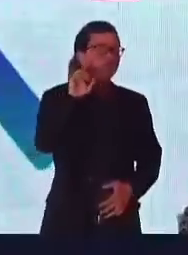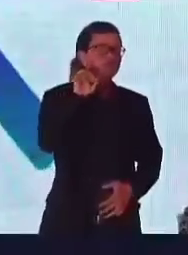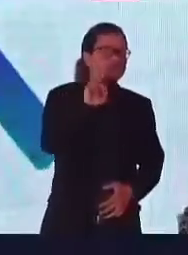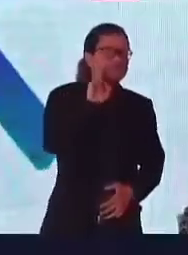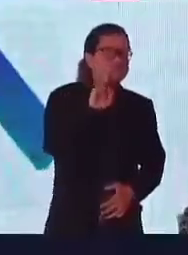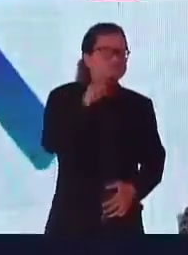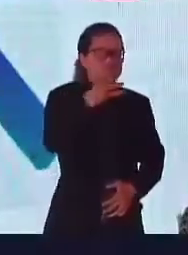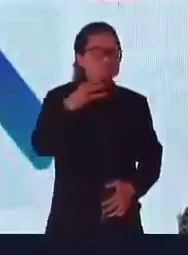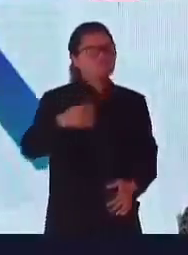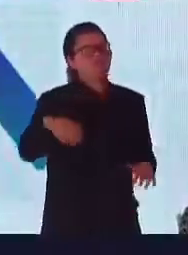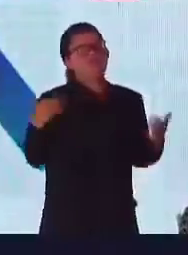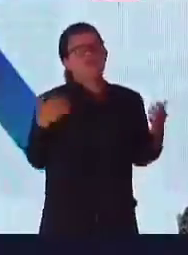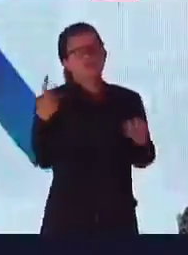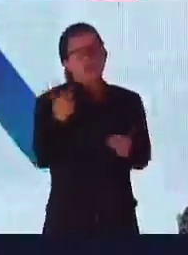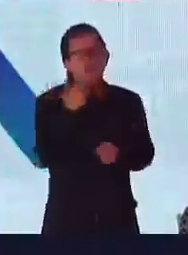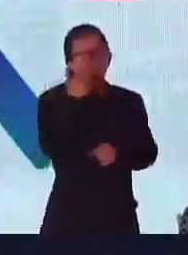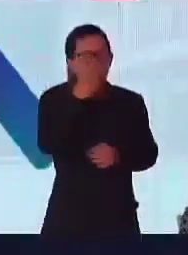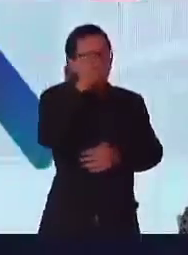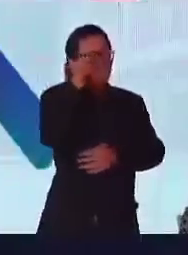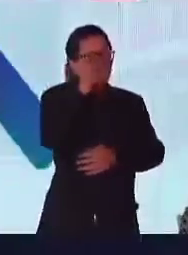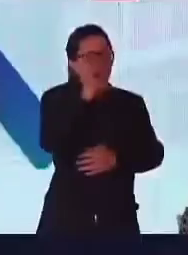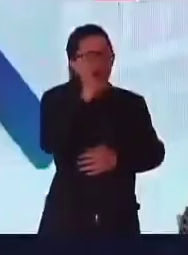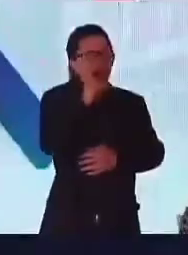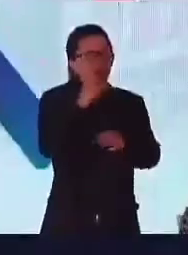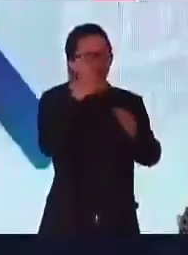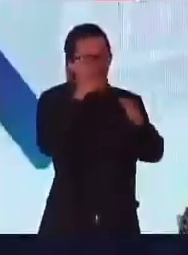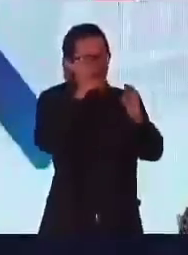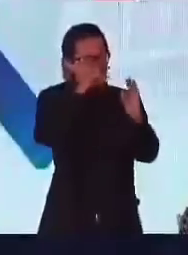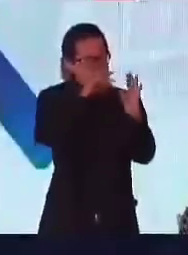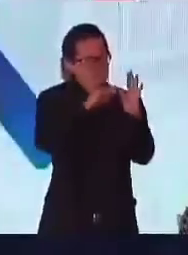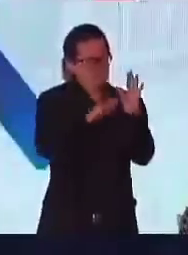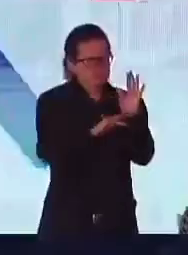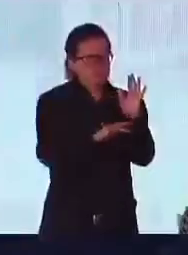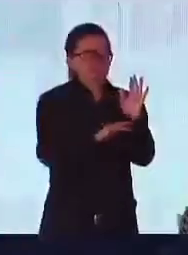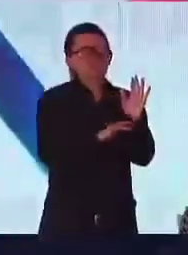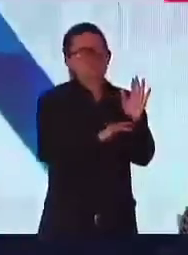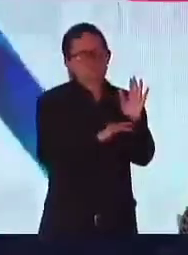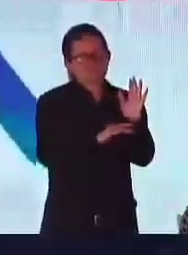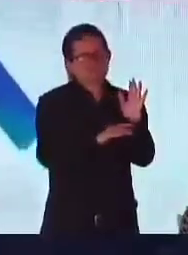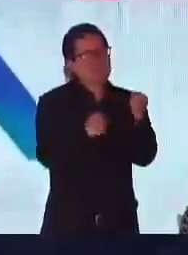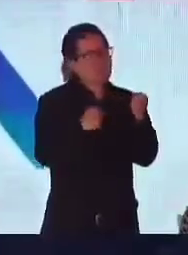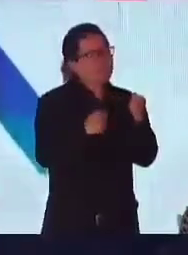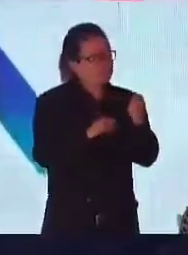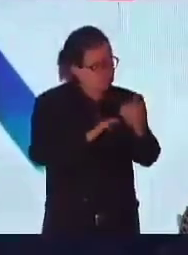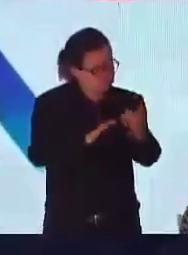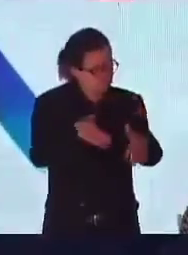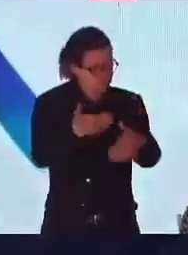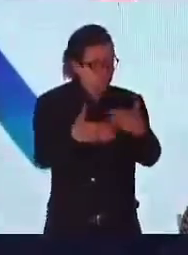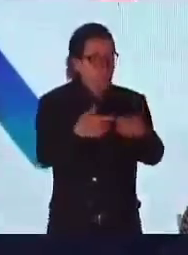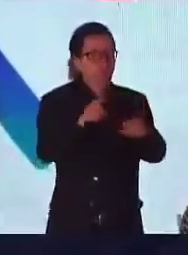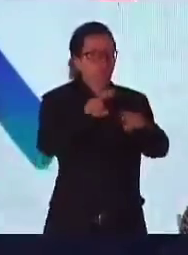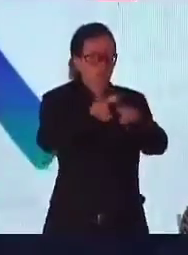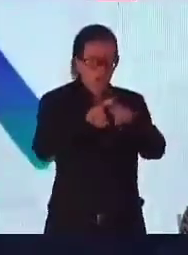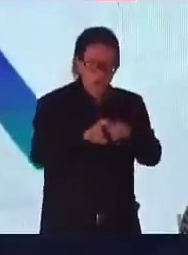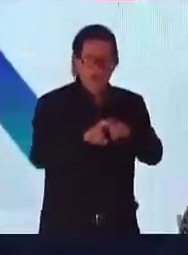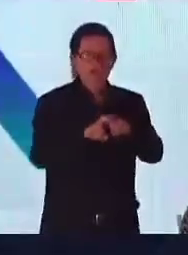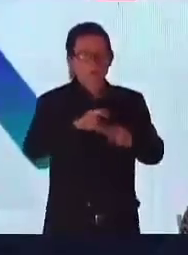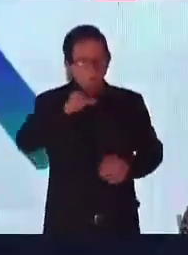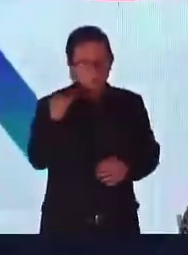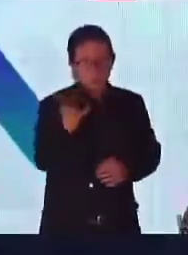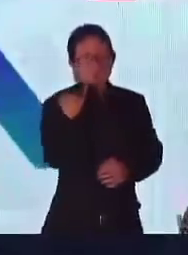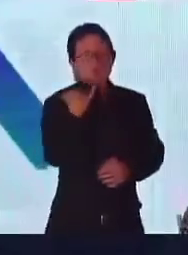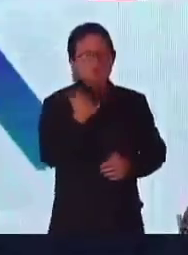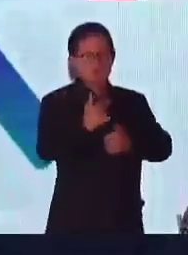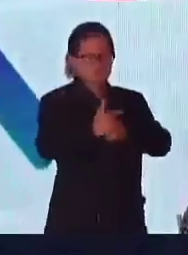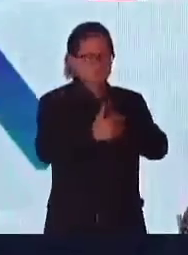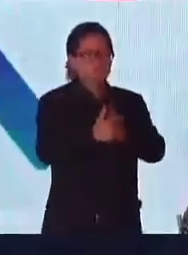E a gente está muito aquém de nos tornarmos mais desenvolvidos com a importância e também com o